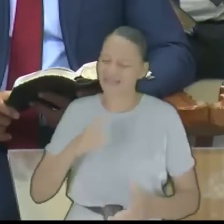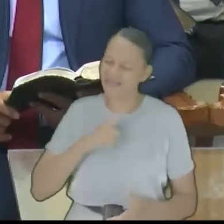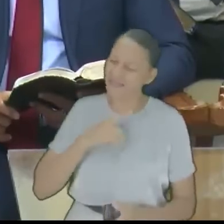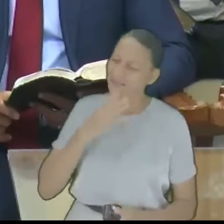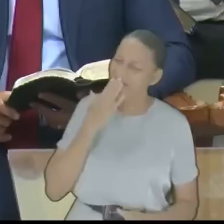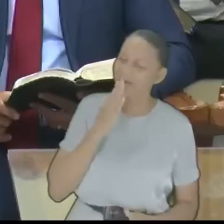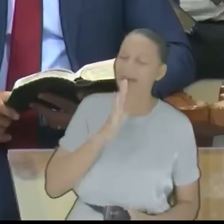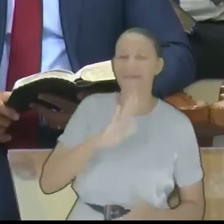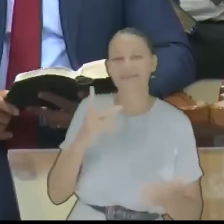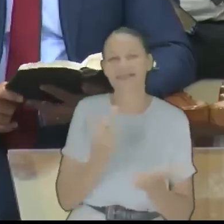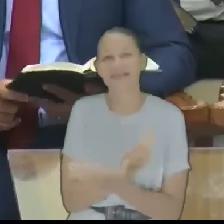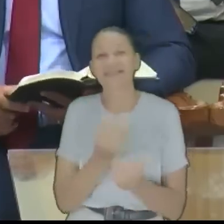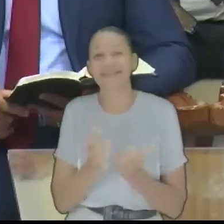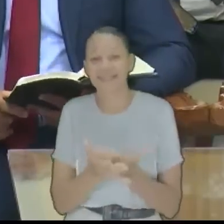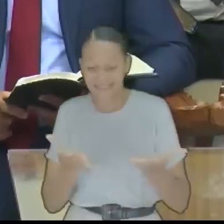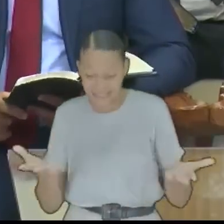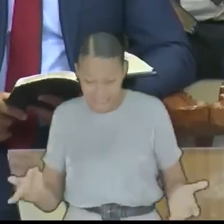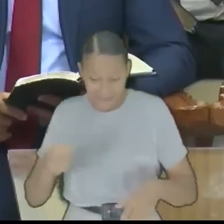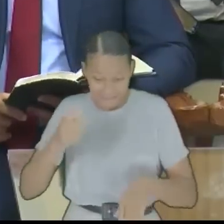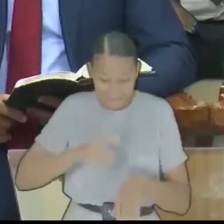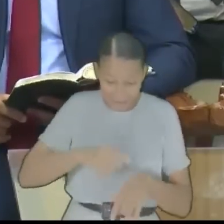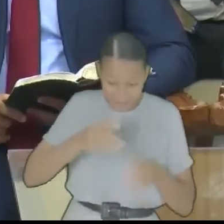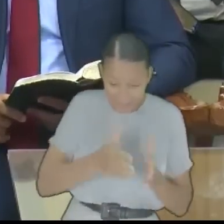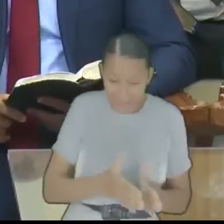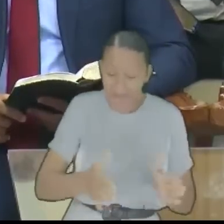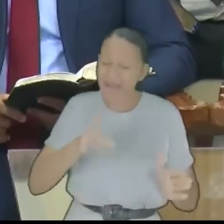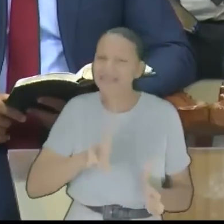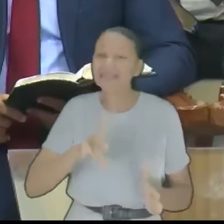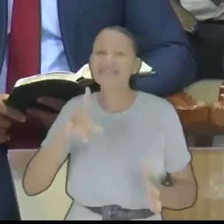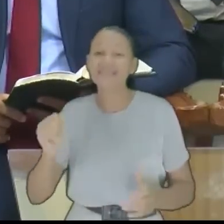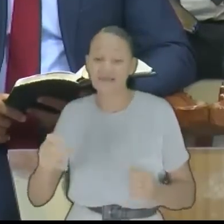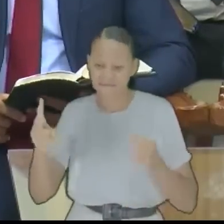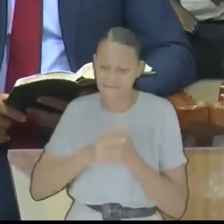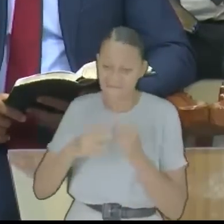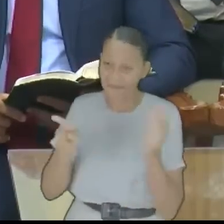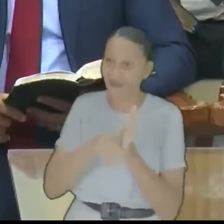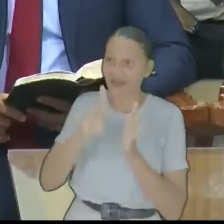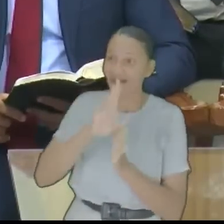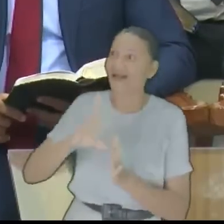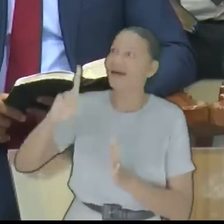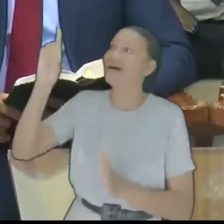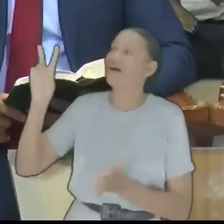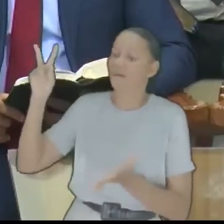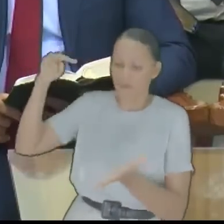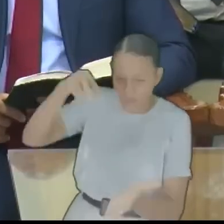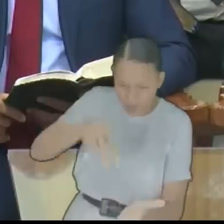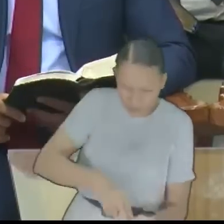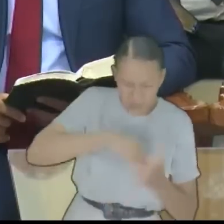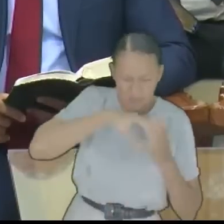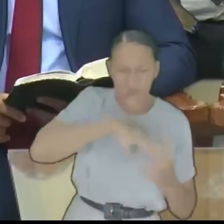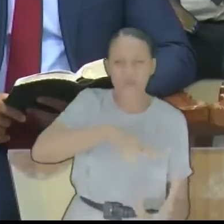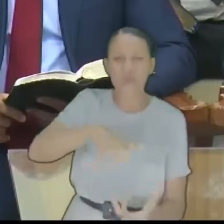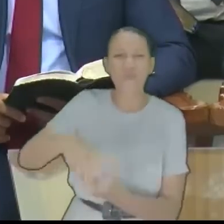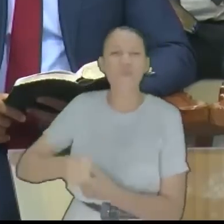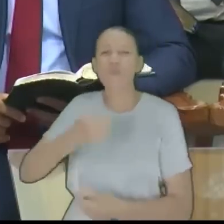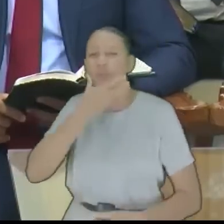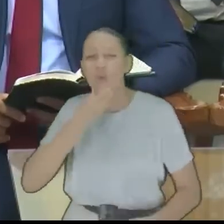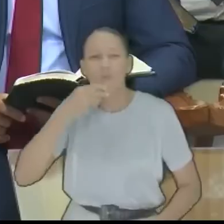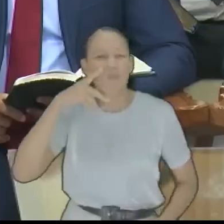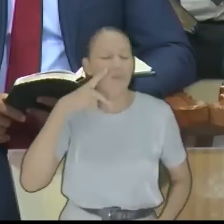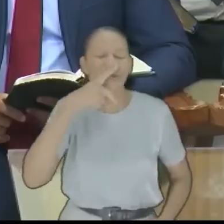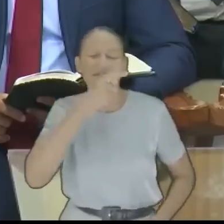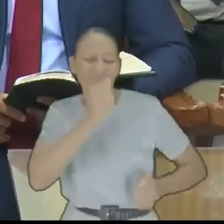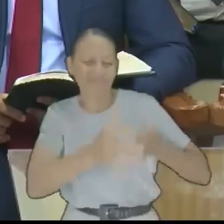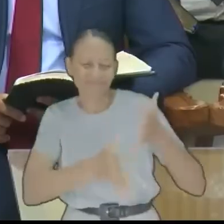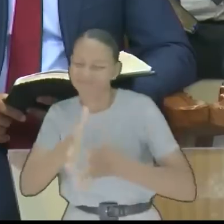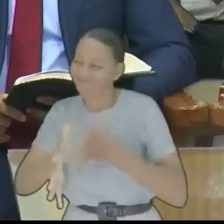se cumprisse, a partir do dia que o verbo de Deus descesse à terra, o profeta estava dizendo que